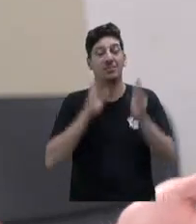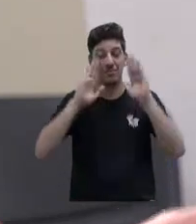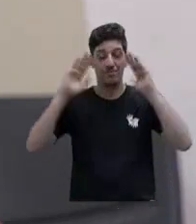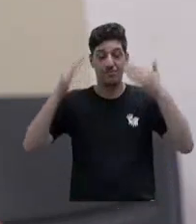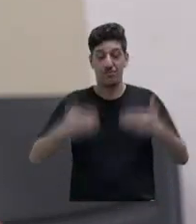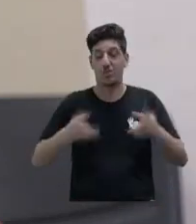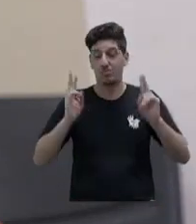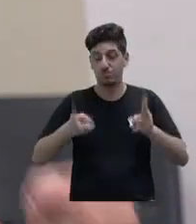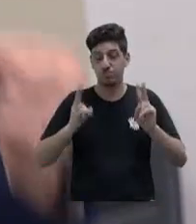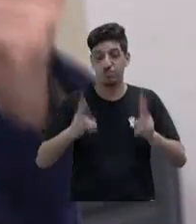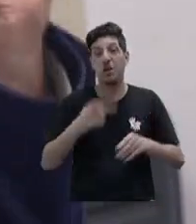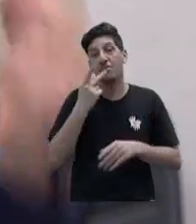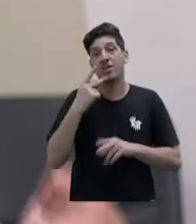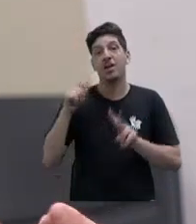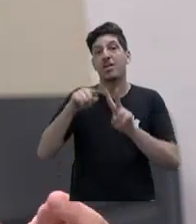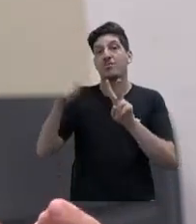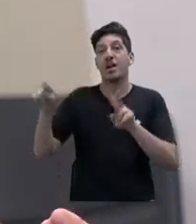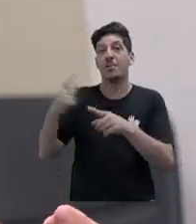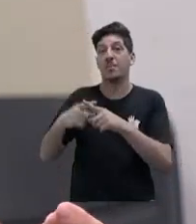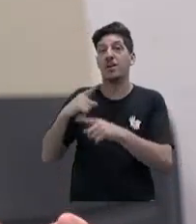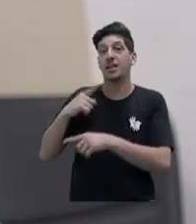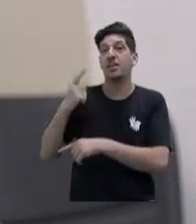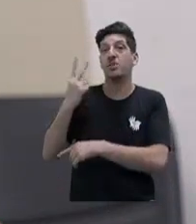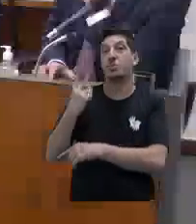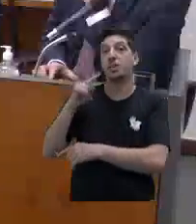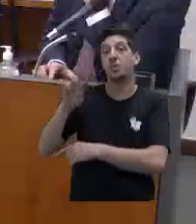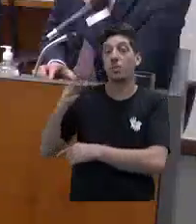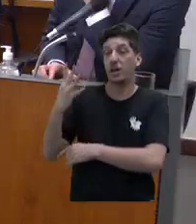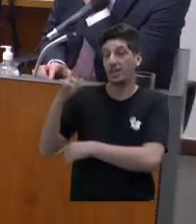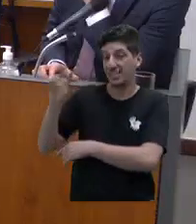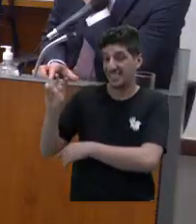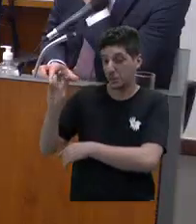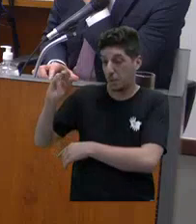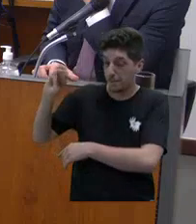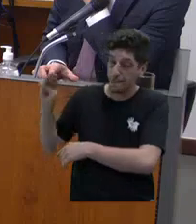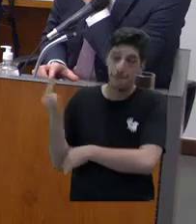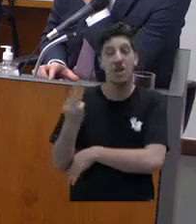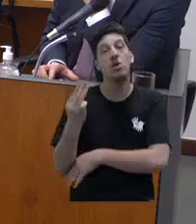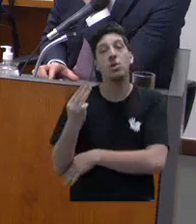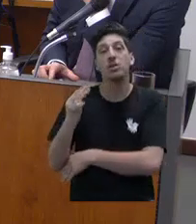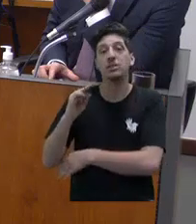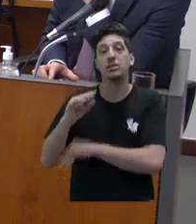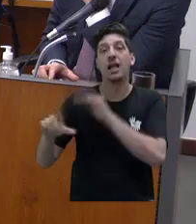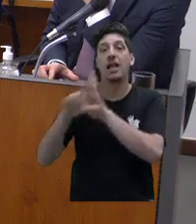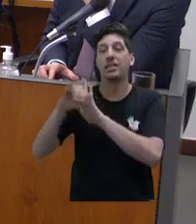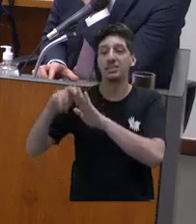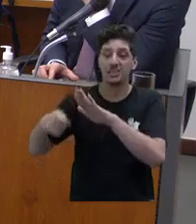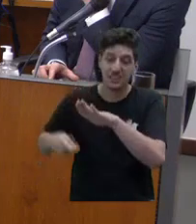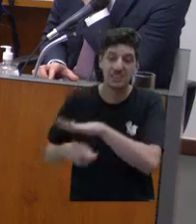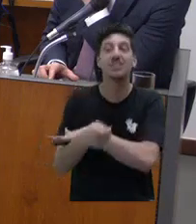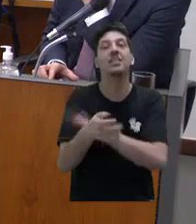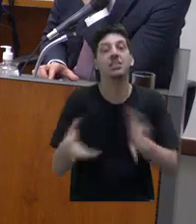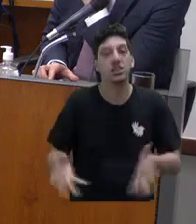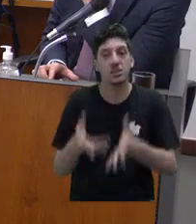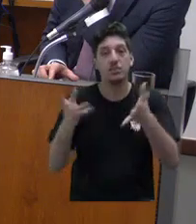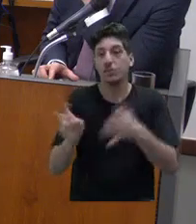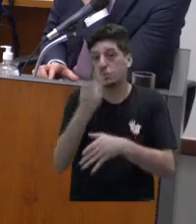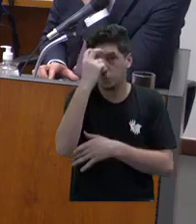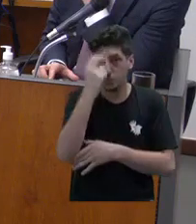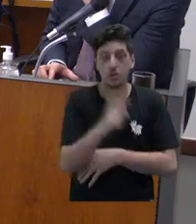da Vale porque ela tem 240 milhões de incentivo à cultura, só pela Lei Rouanet. A Gerdau tem